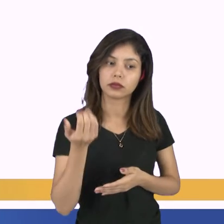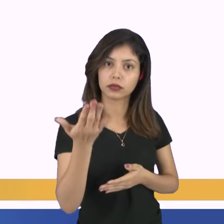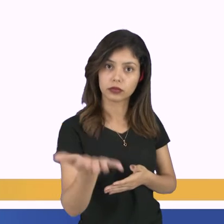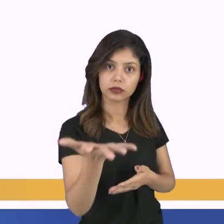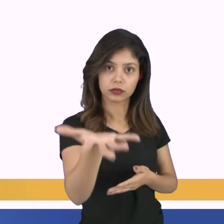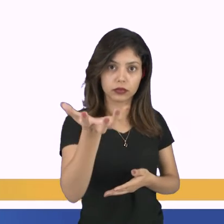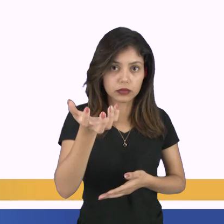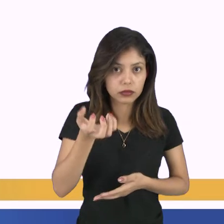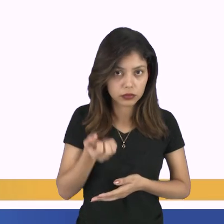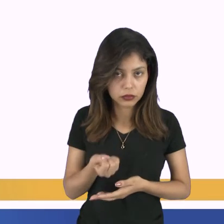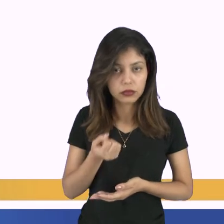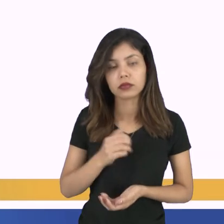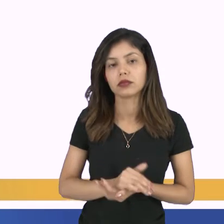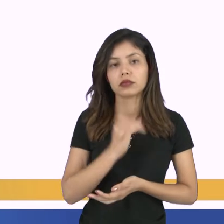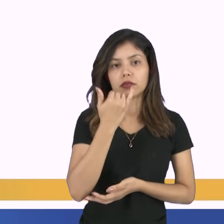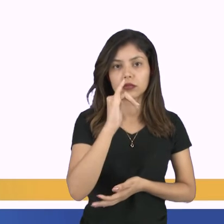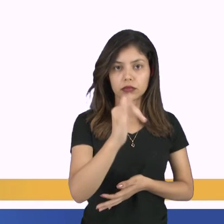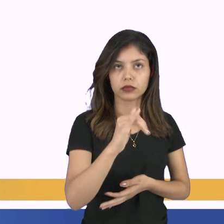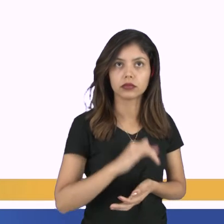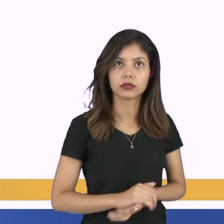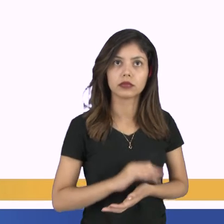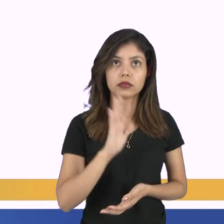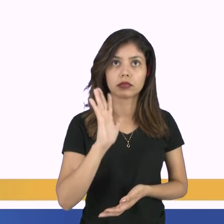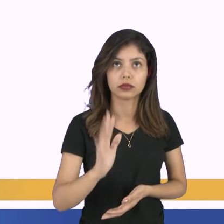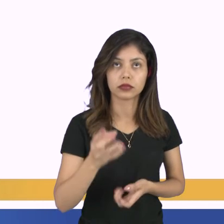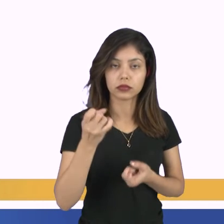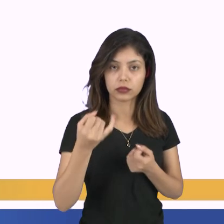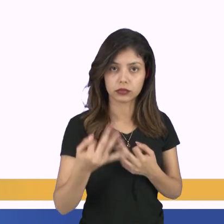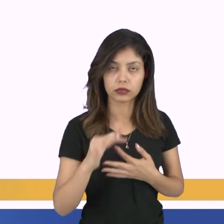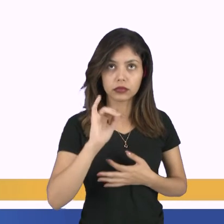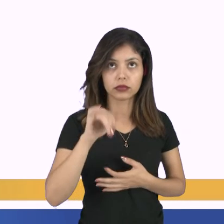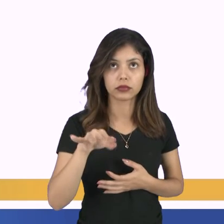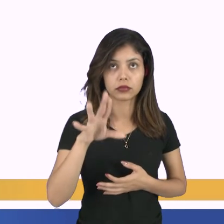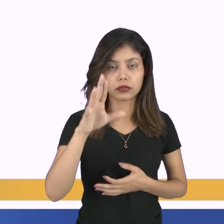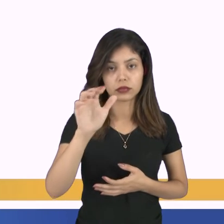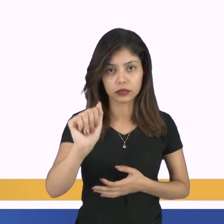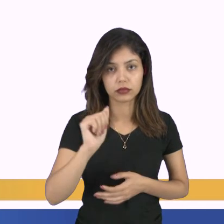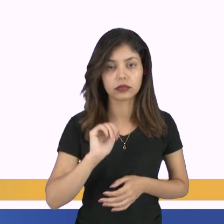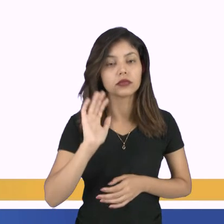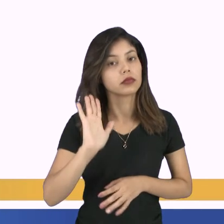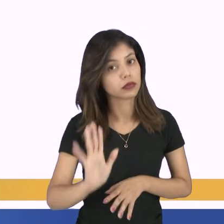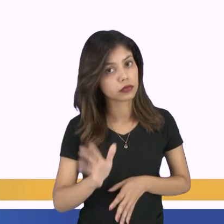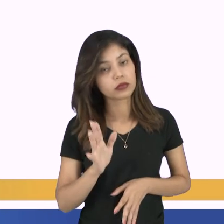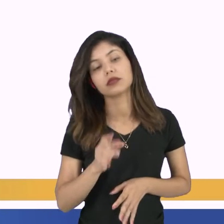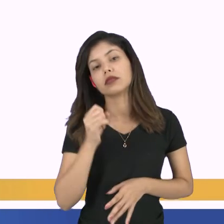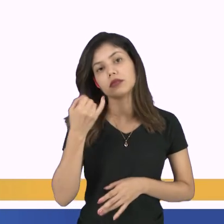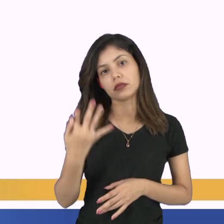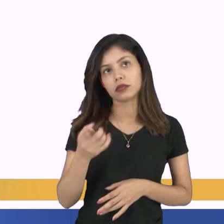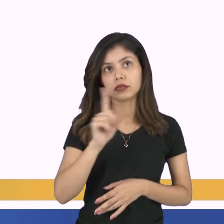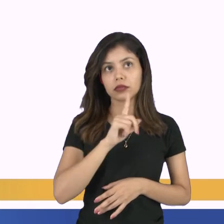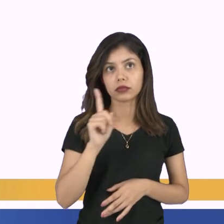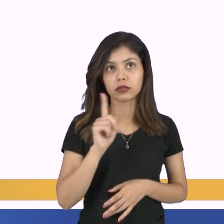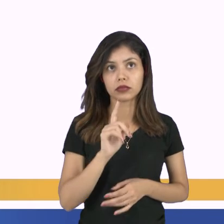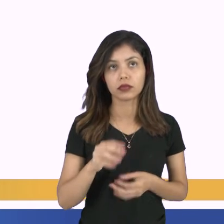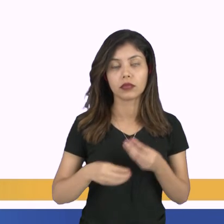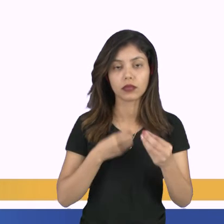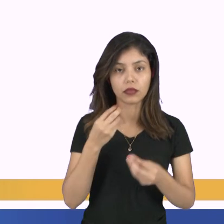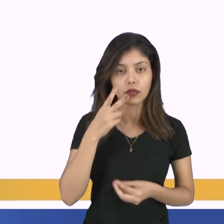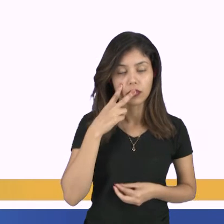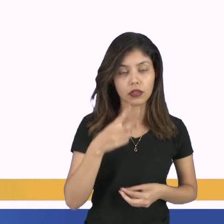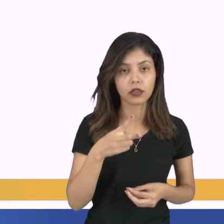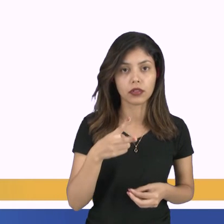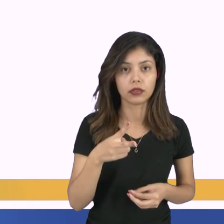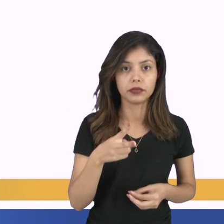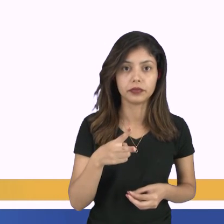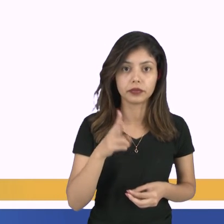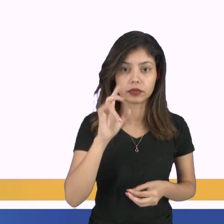ou receber elétron. Nesse caso aqui, ele já disse que era uma ligação iônica. Caso ele não dissesse, como a gente está vendo a